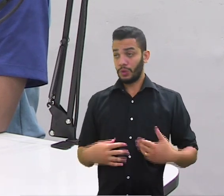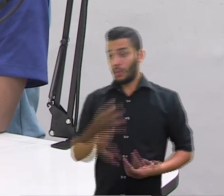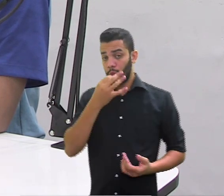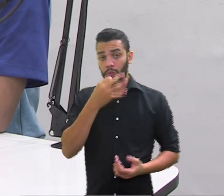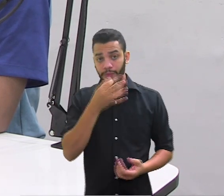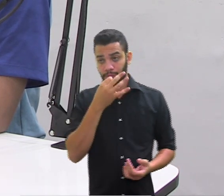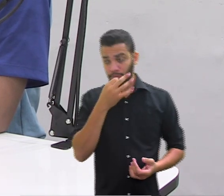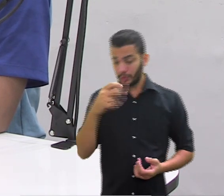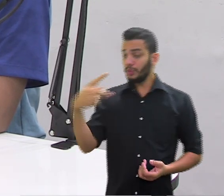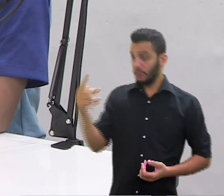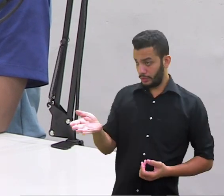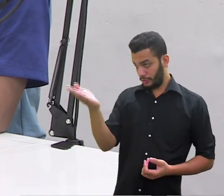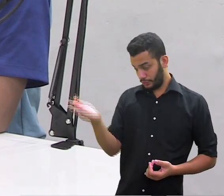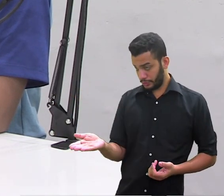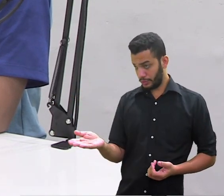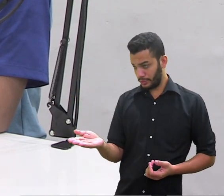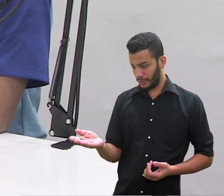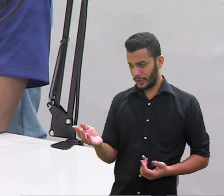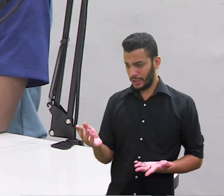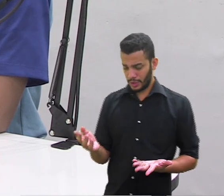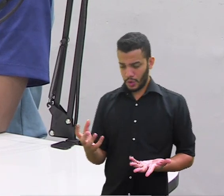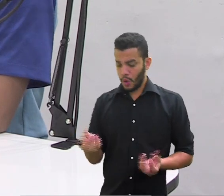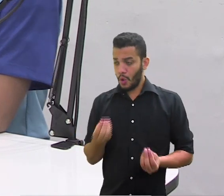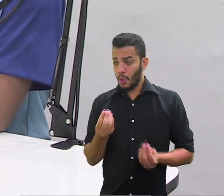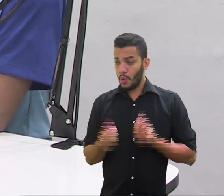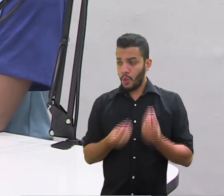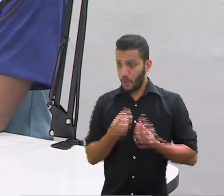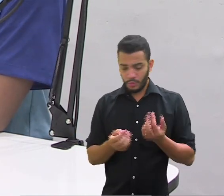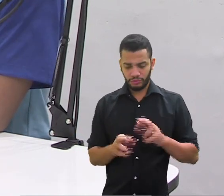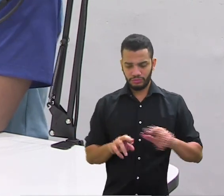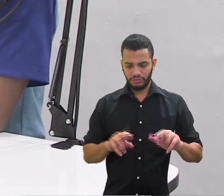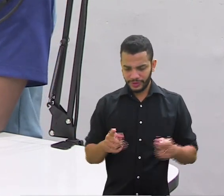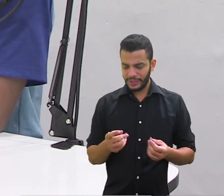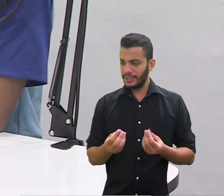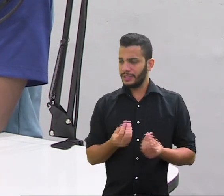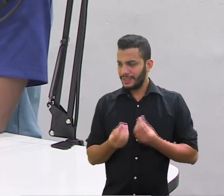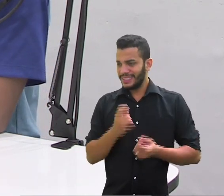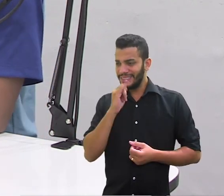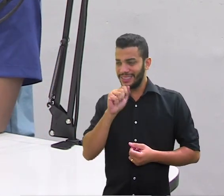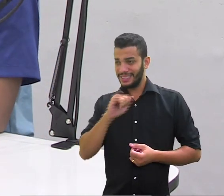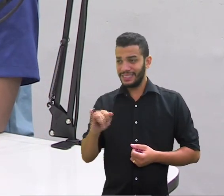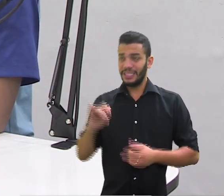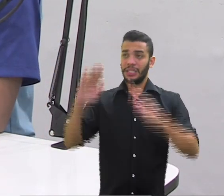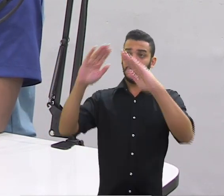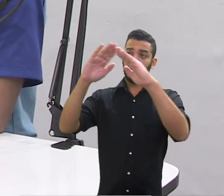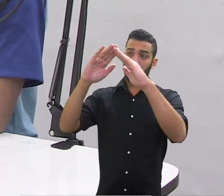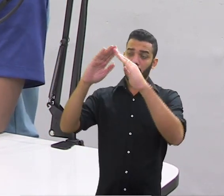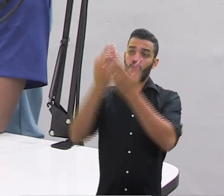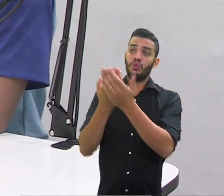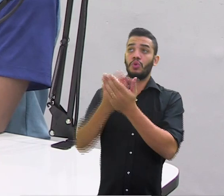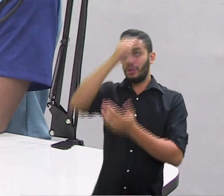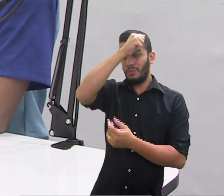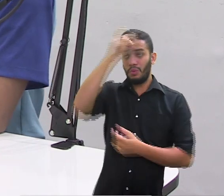você acha que dá a diferença, Kimberly? Porque ele está na escola pública. Sim. Amanhã ele está na